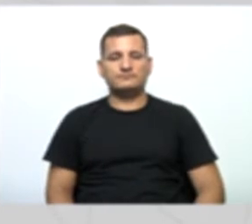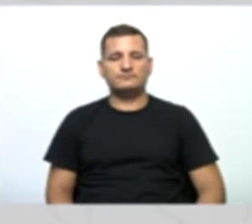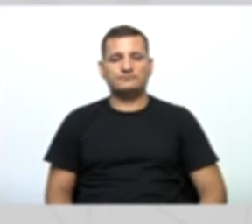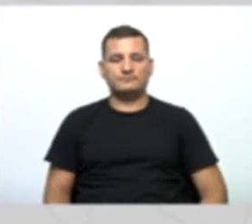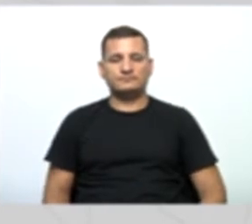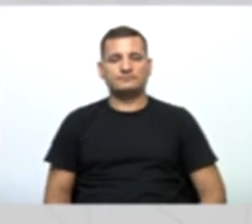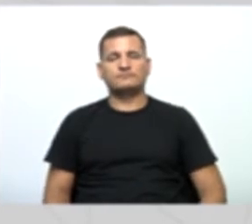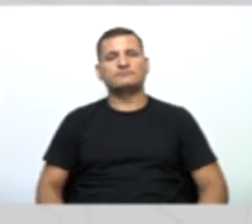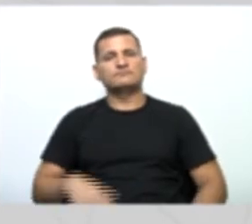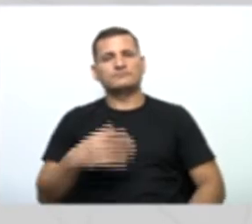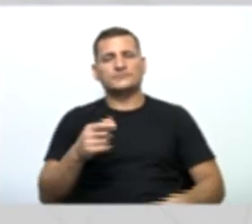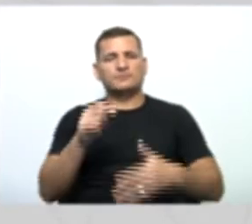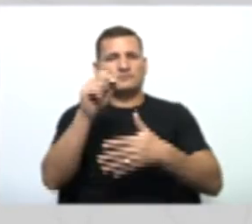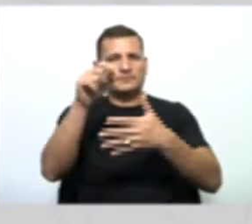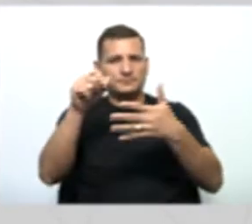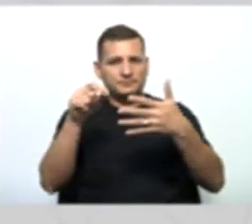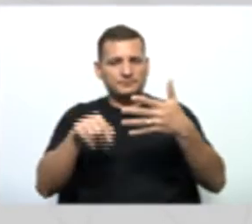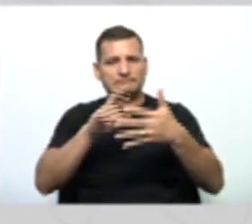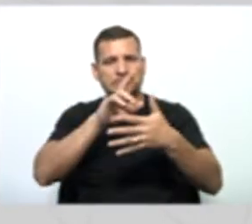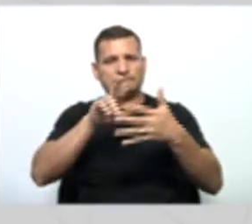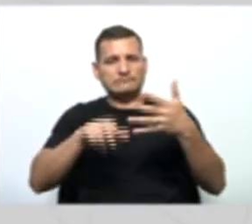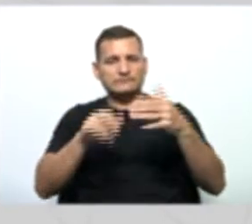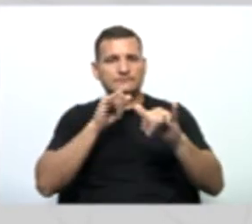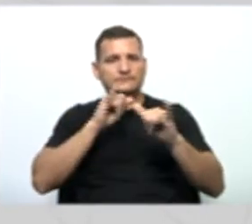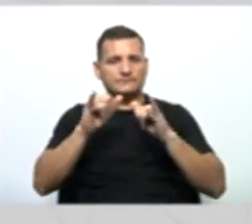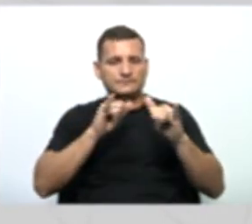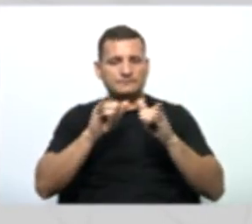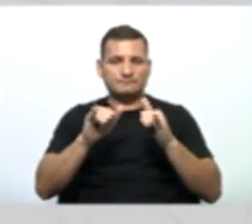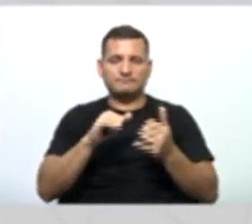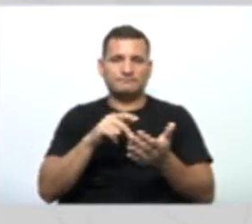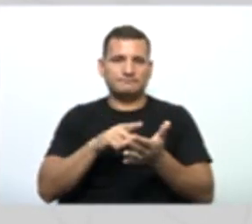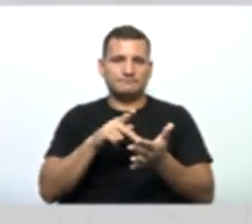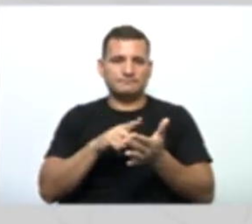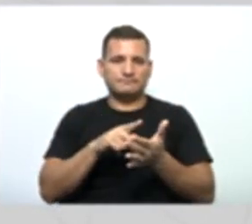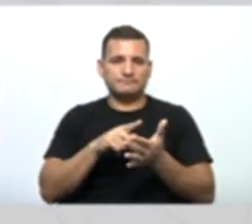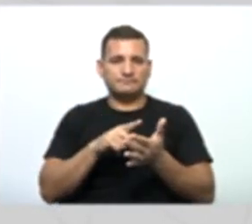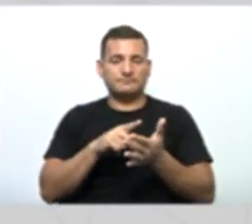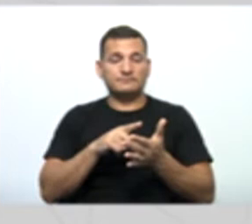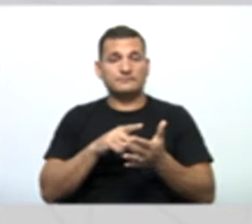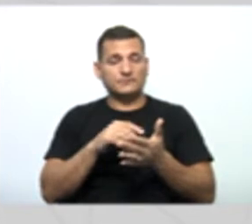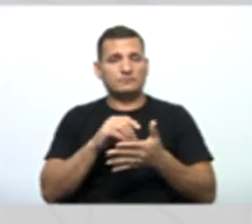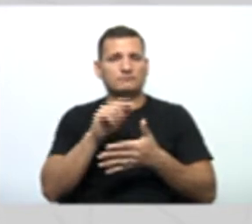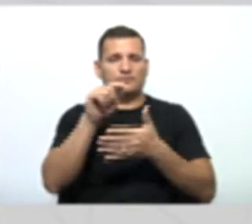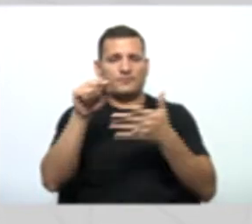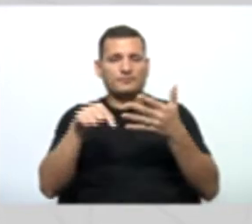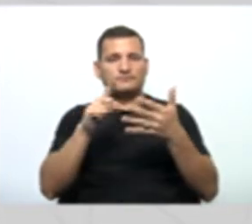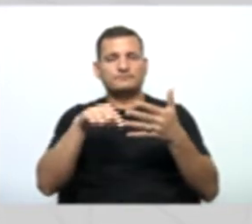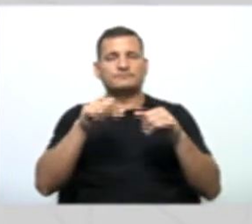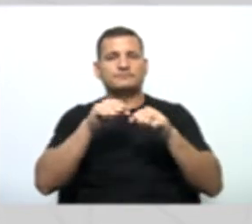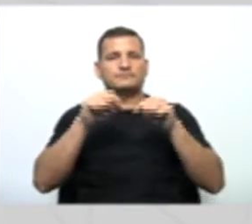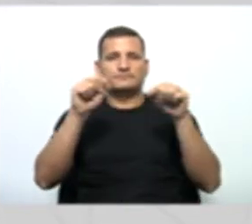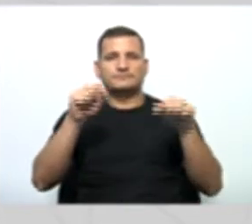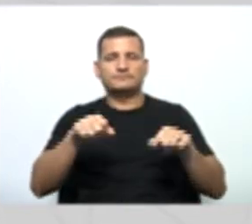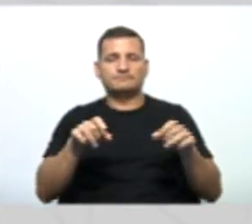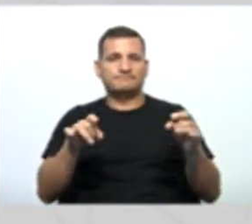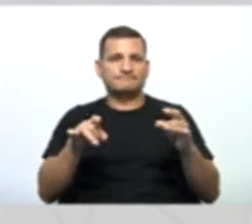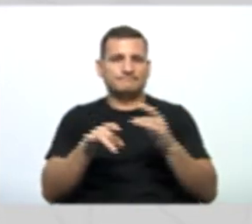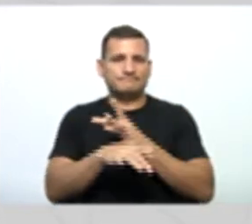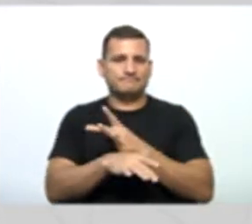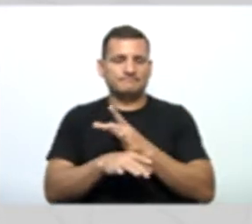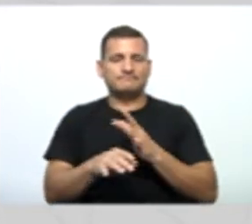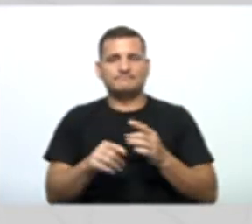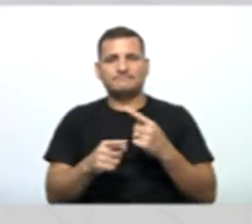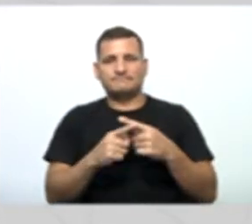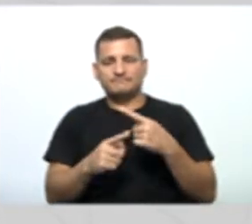são muitas informações. Na realidade aí é o sistema pronto. Porque o que